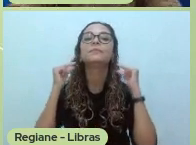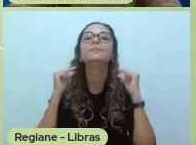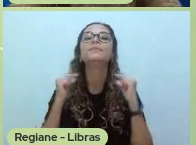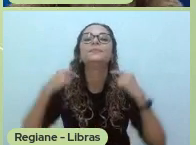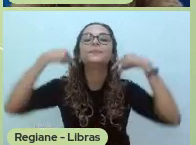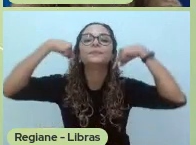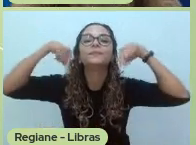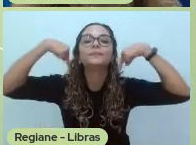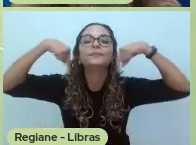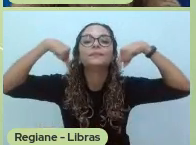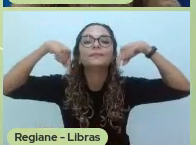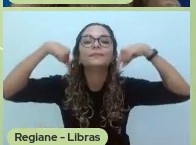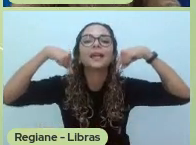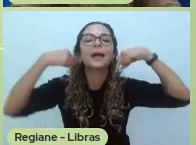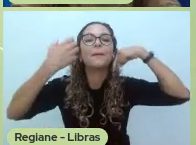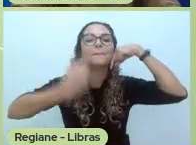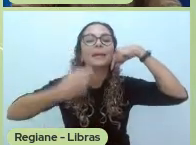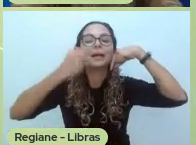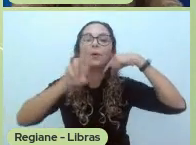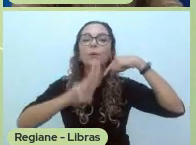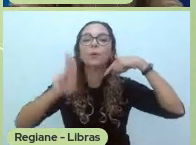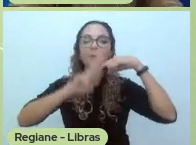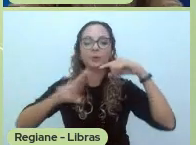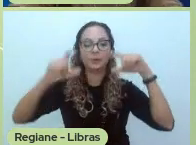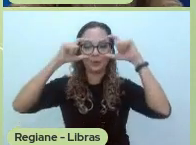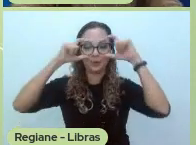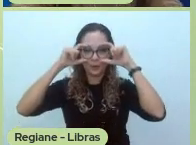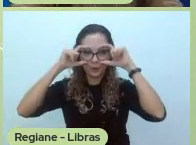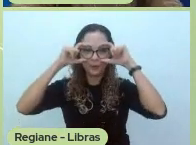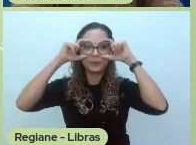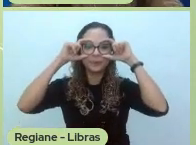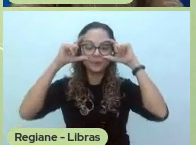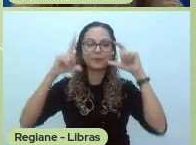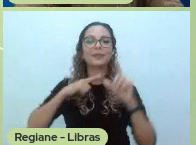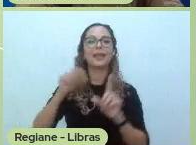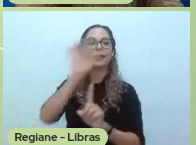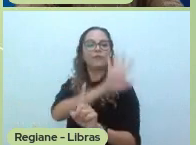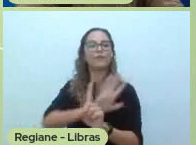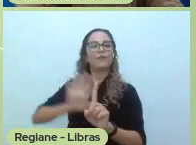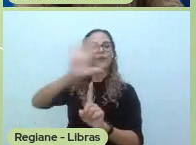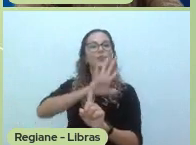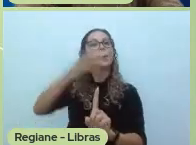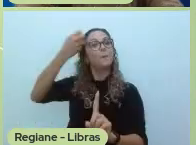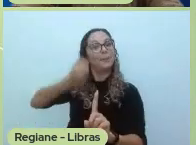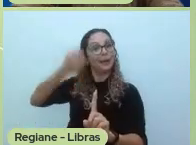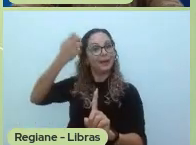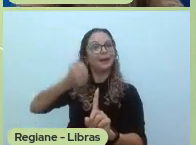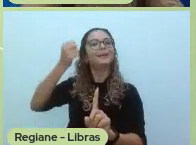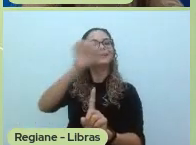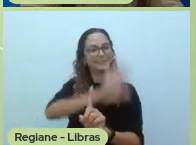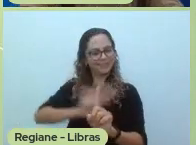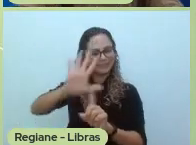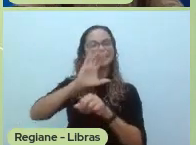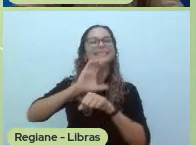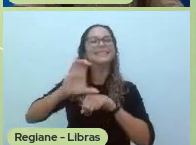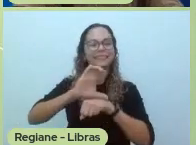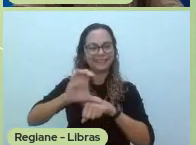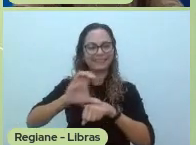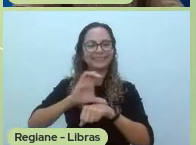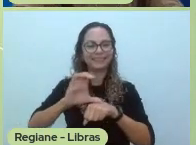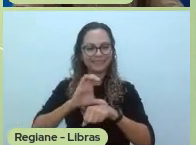aqui branco, eu estou usando óculos e eu tenho um fundo branco e cinza.